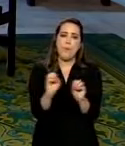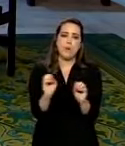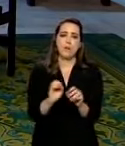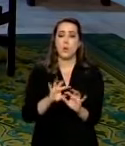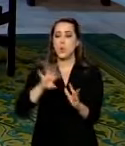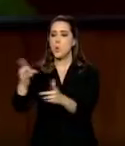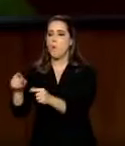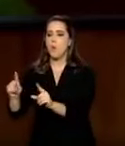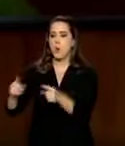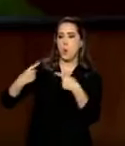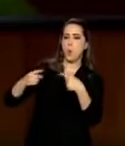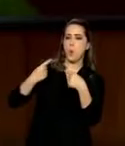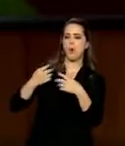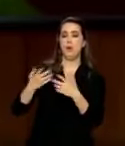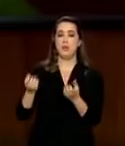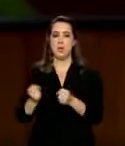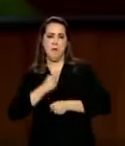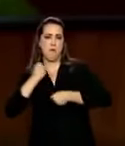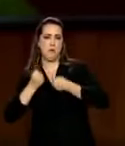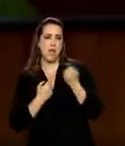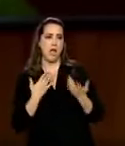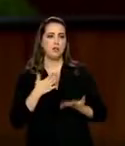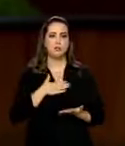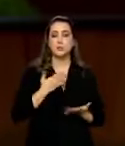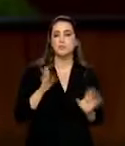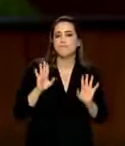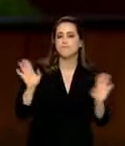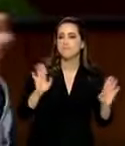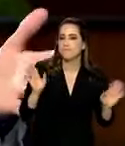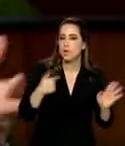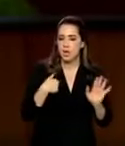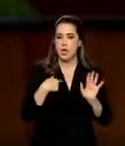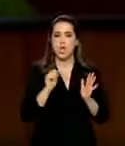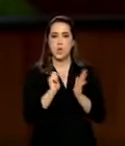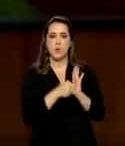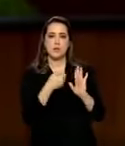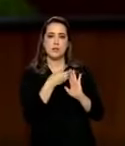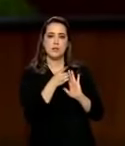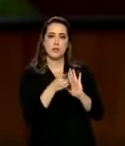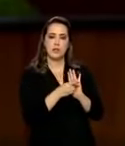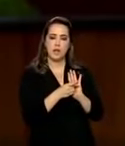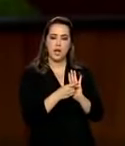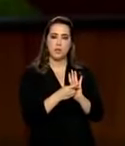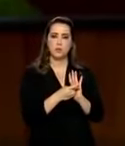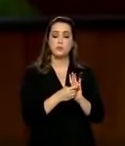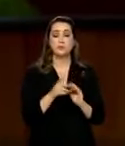fica revoltado comigo. Agora, assinei o decreto, foi elogiado pelo presidente da Câmara,